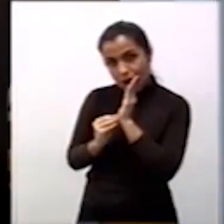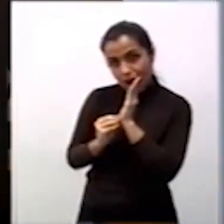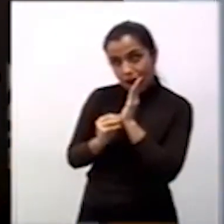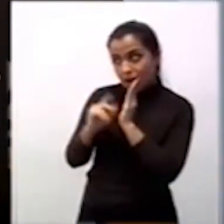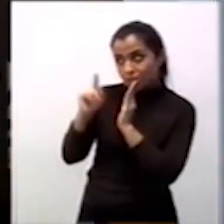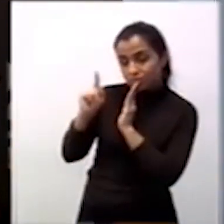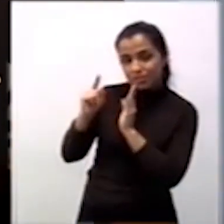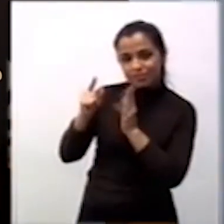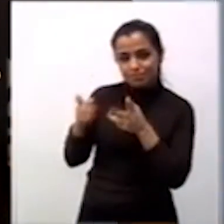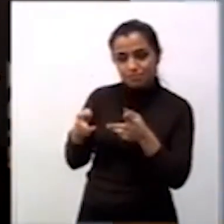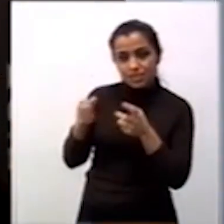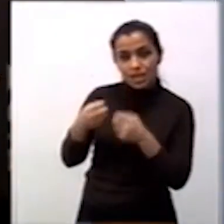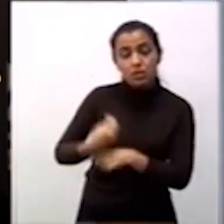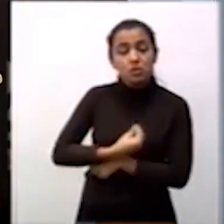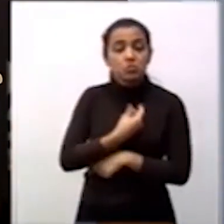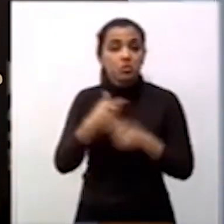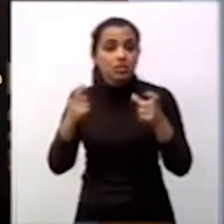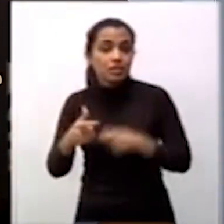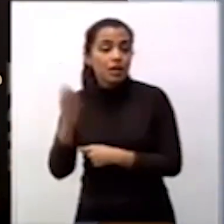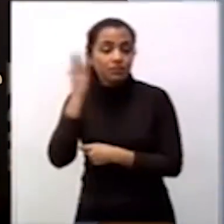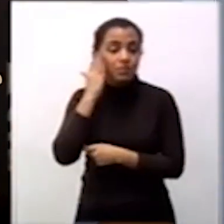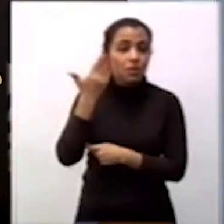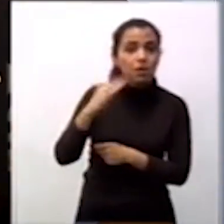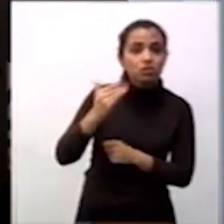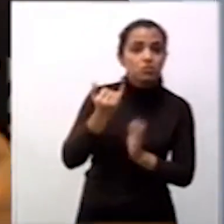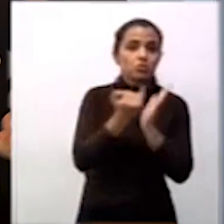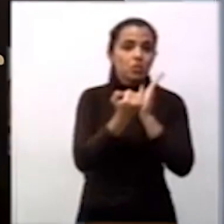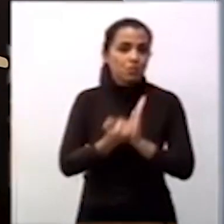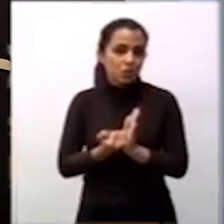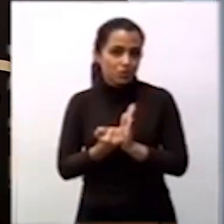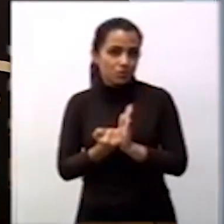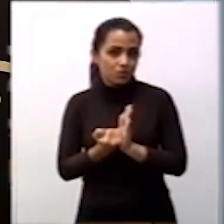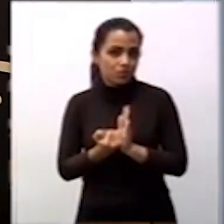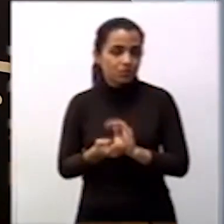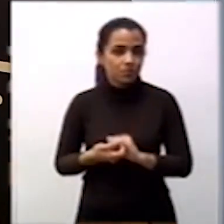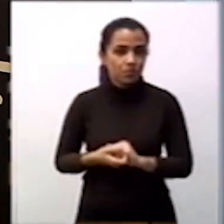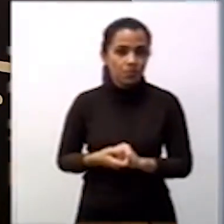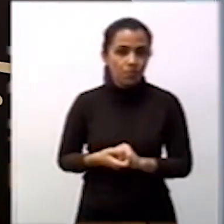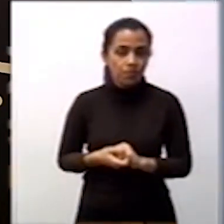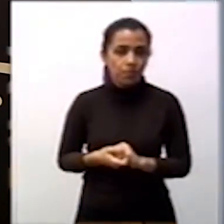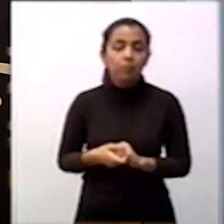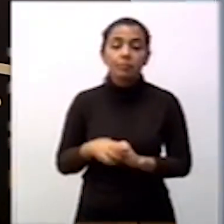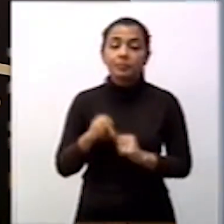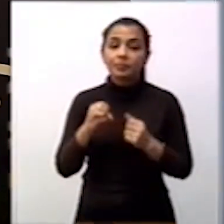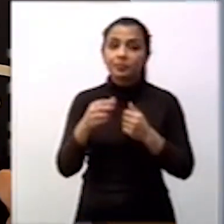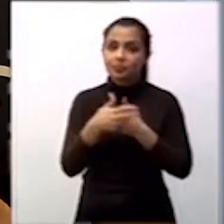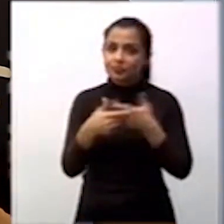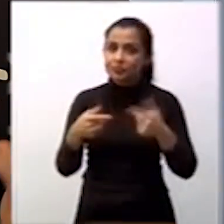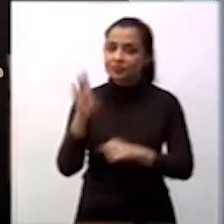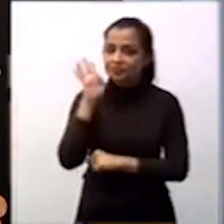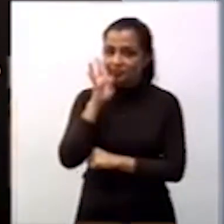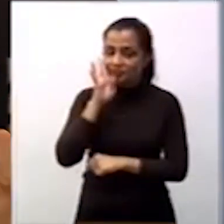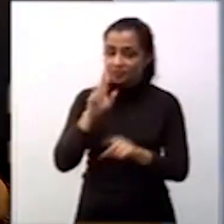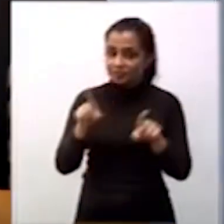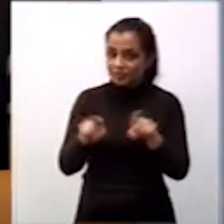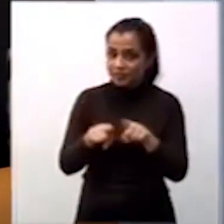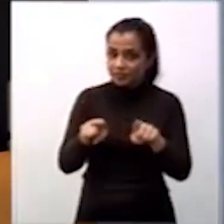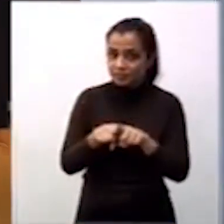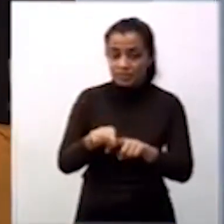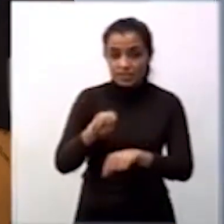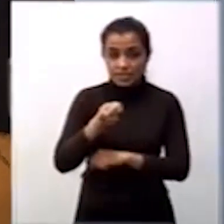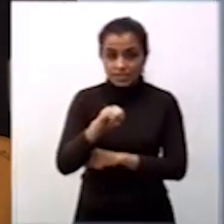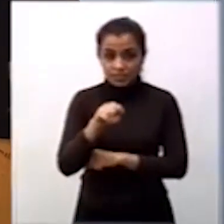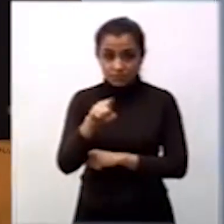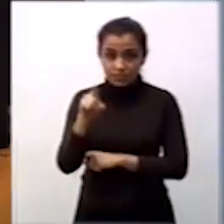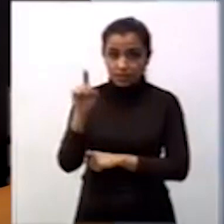consegue fazer uma previsão do valor do consumo de energia elétrica. Uma coisa que pode ser bacana também pensar, se você ainda não tem